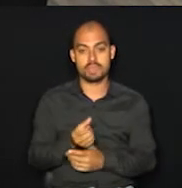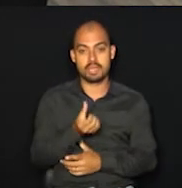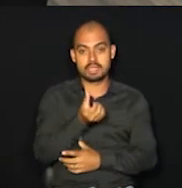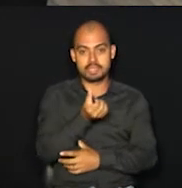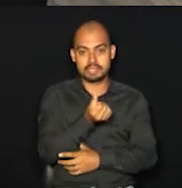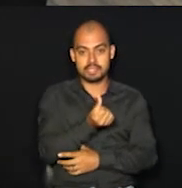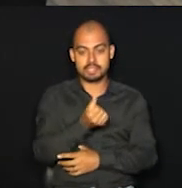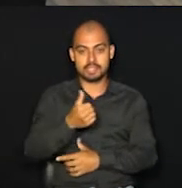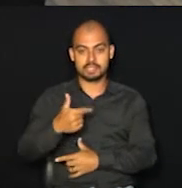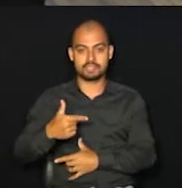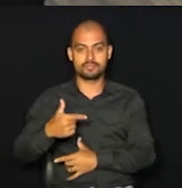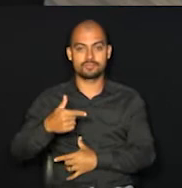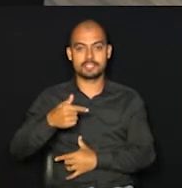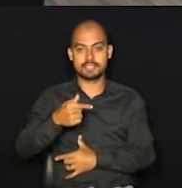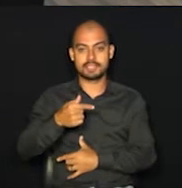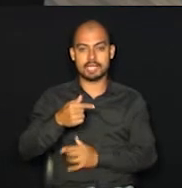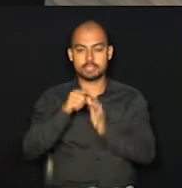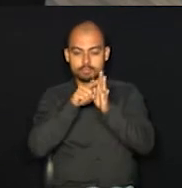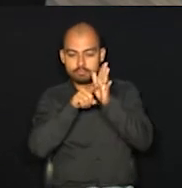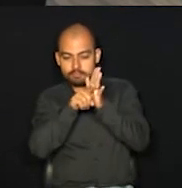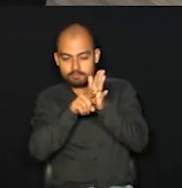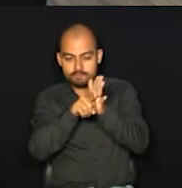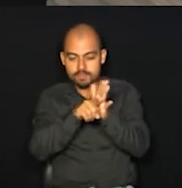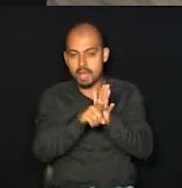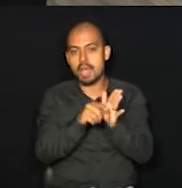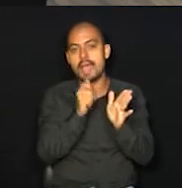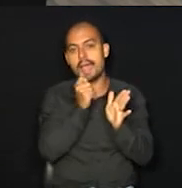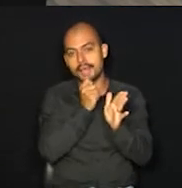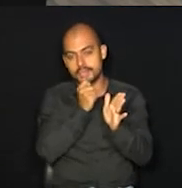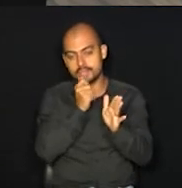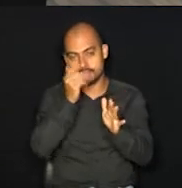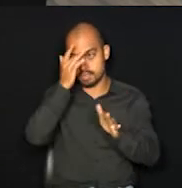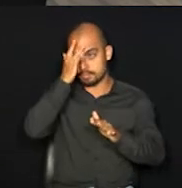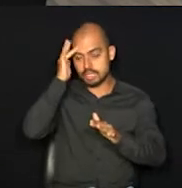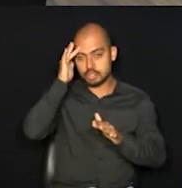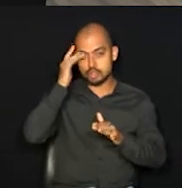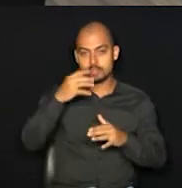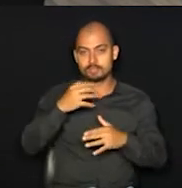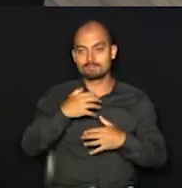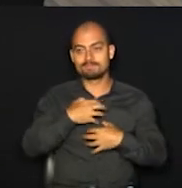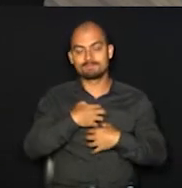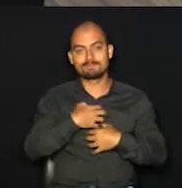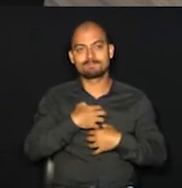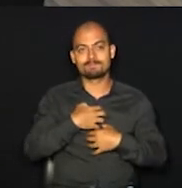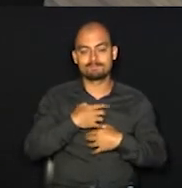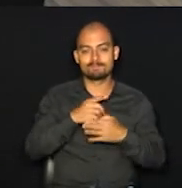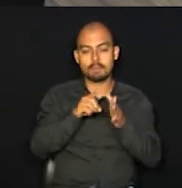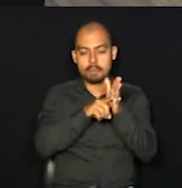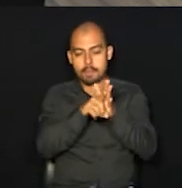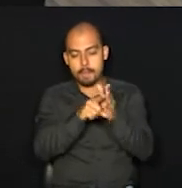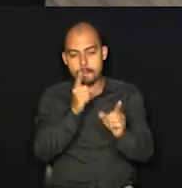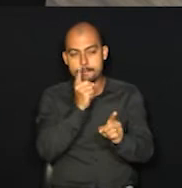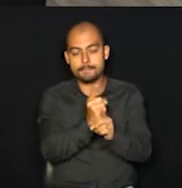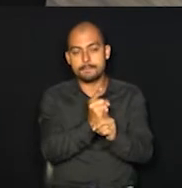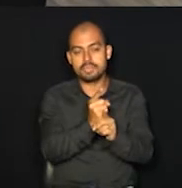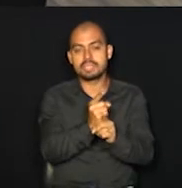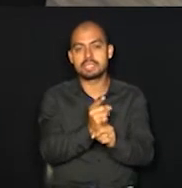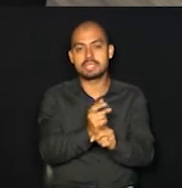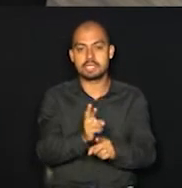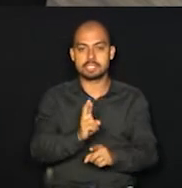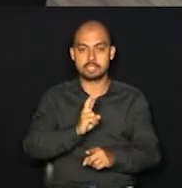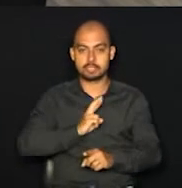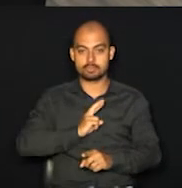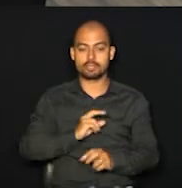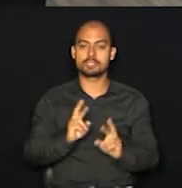627 casos ainda estão em investigação. A pessoa tem algum sintoma, fez o exame e está aguardando o resultado. Óbitos